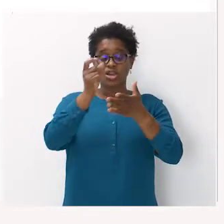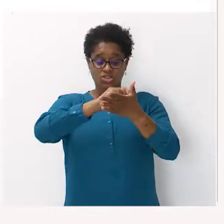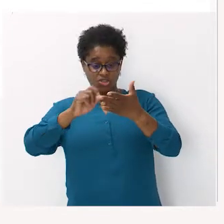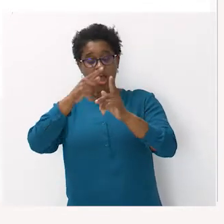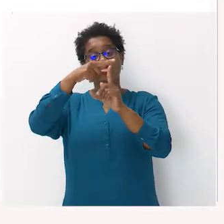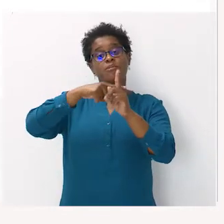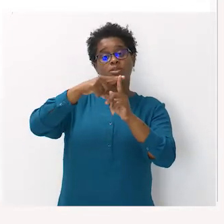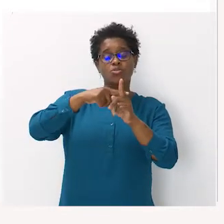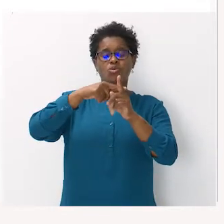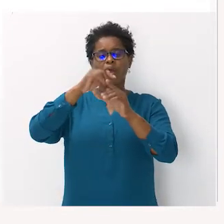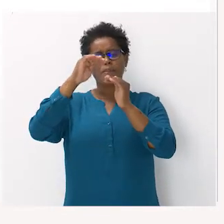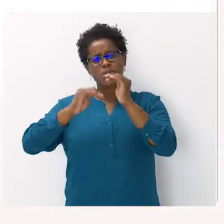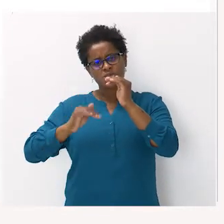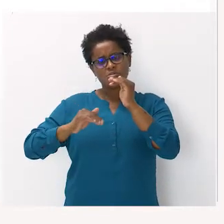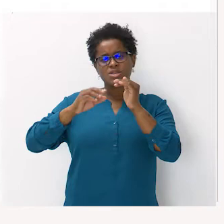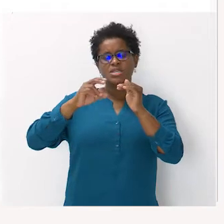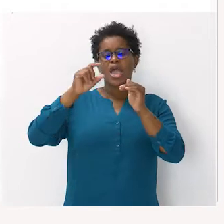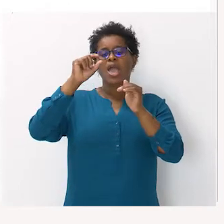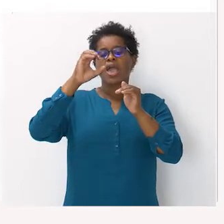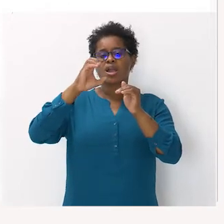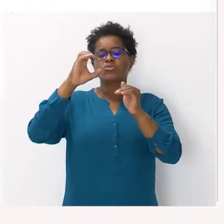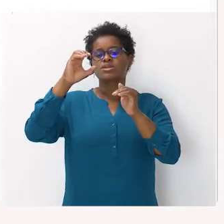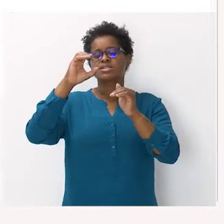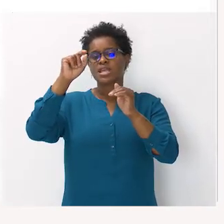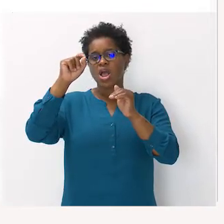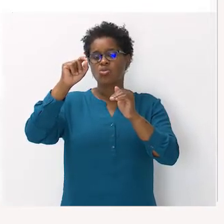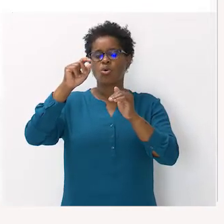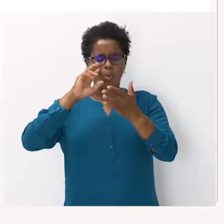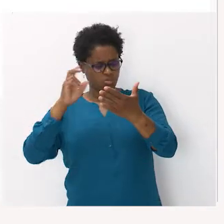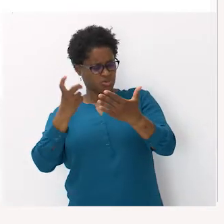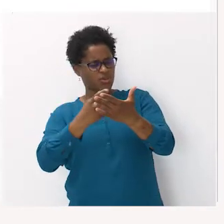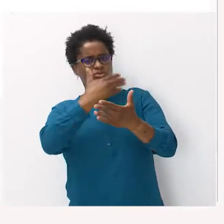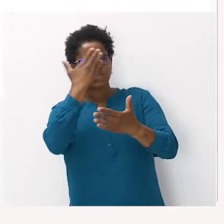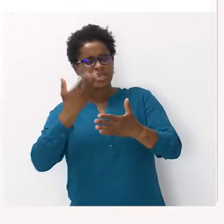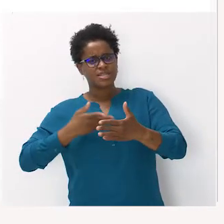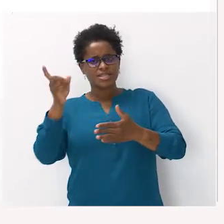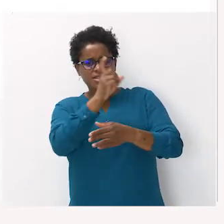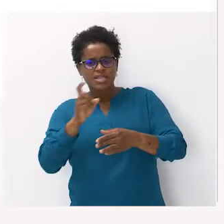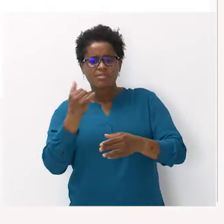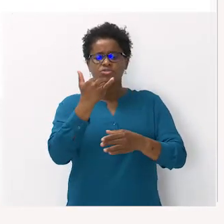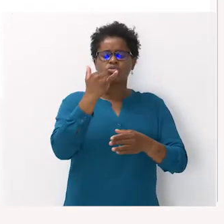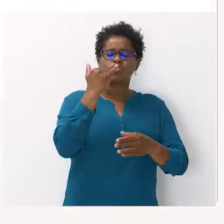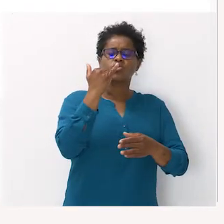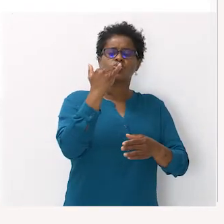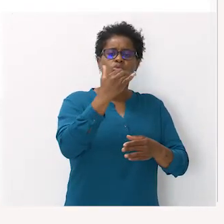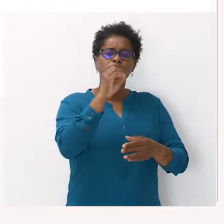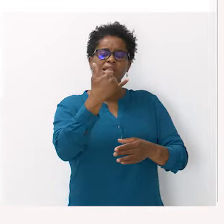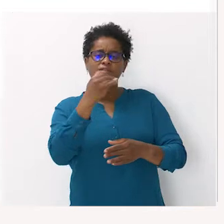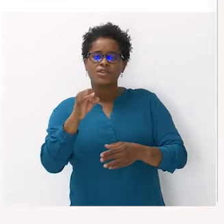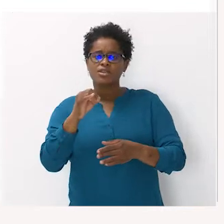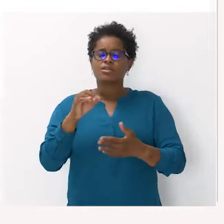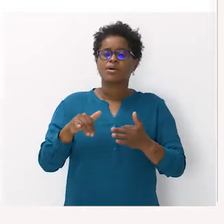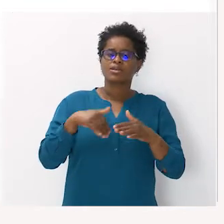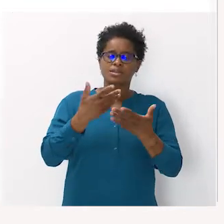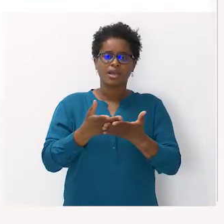as temperaturas mínimas em graus Celsius observadas num dia de dezembro de 2020 em várias